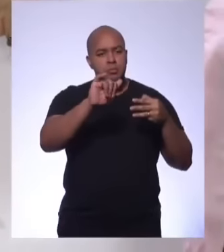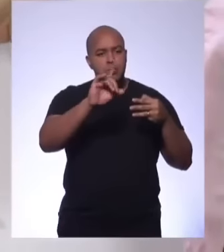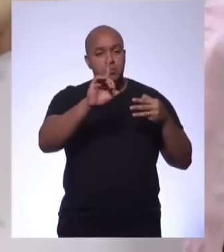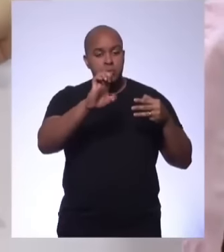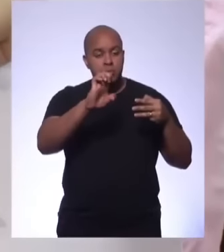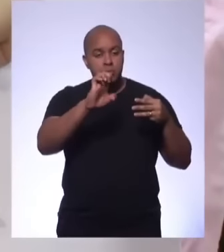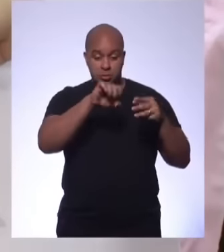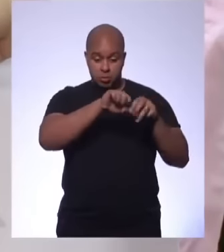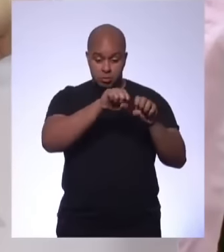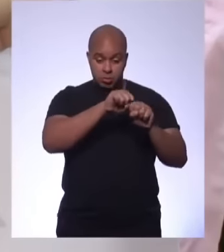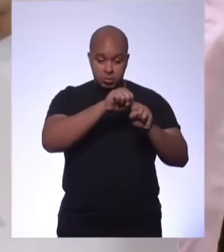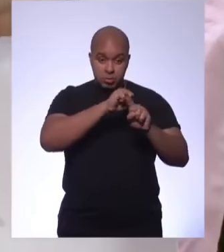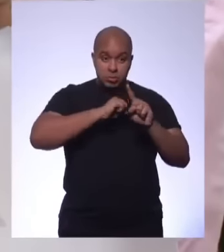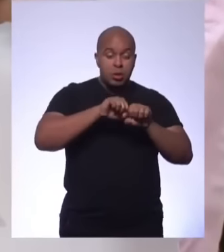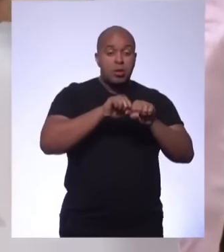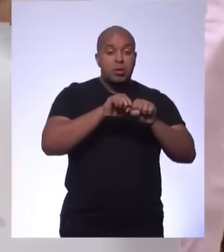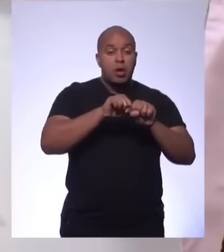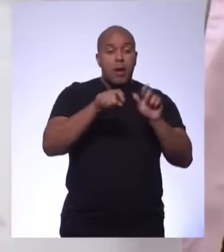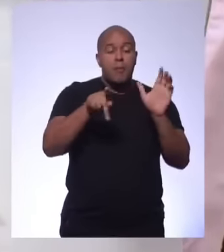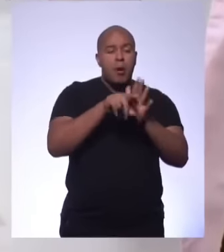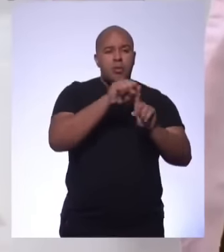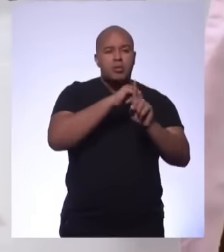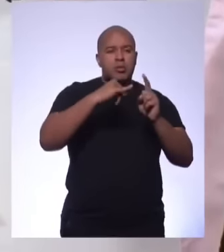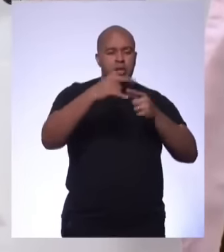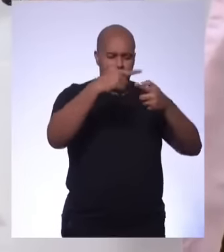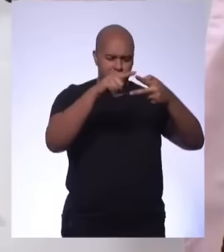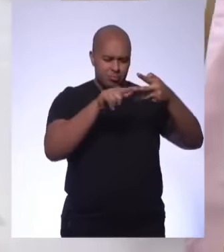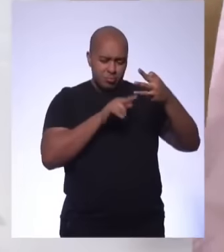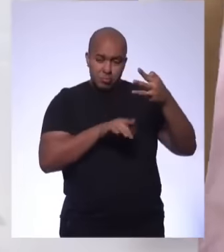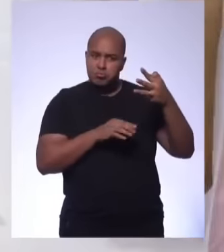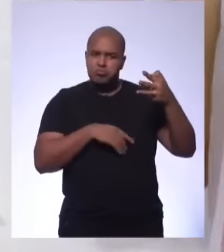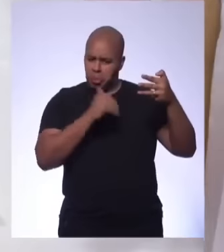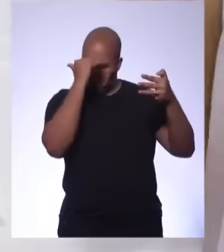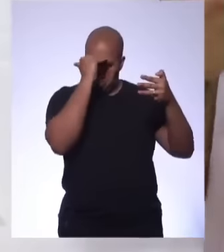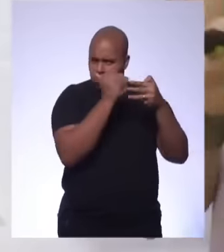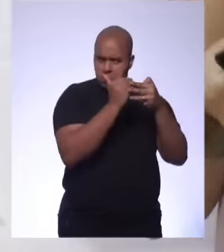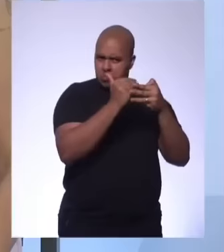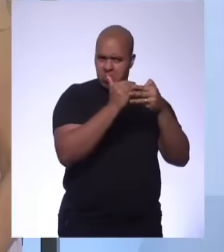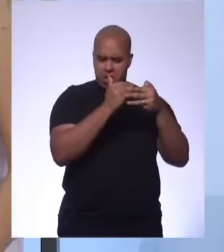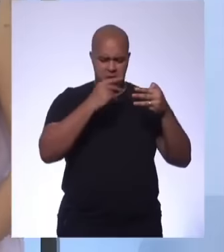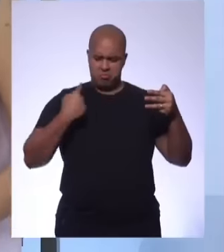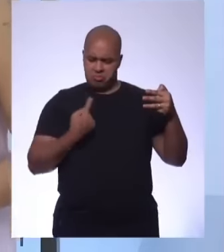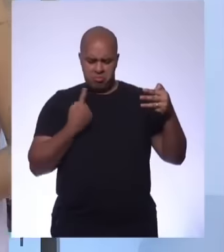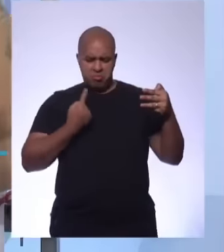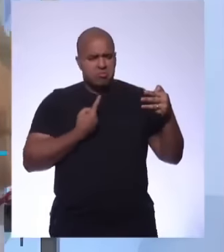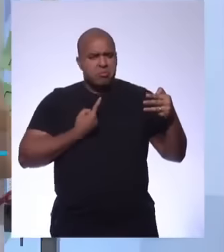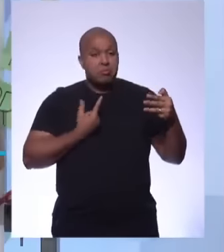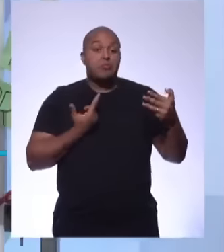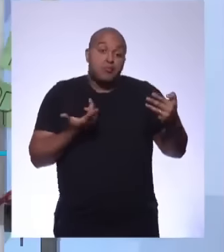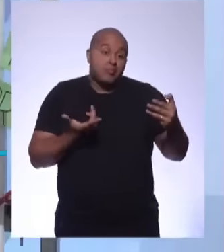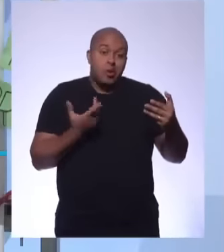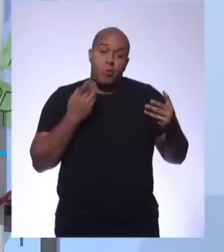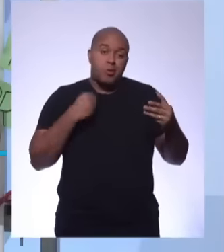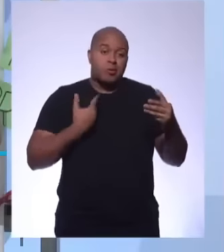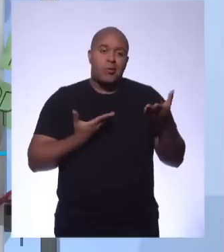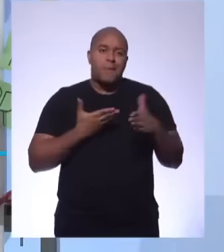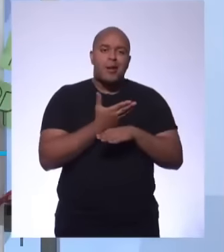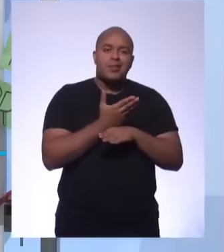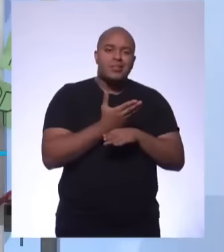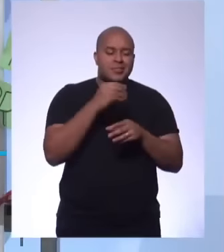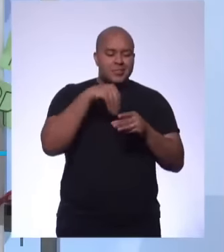social aqui, ó. O mercador, ele não obedece esse sistema social, ele se faz sozinho. Então, como ele não está dentro